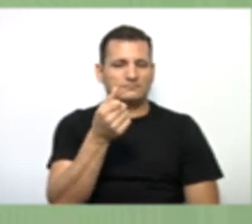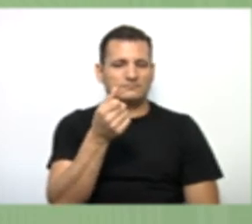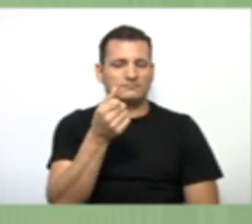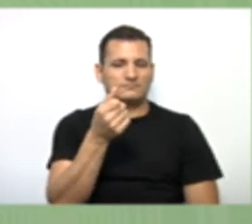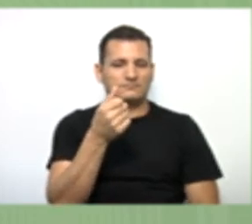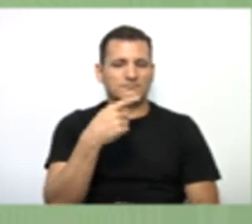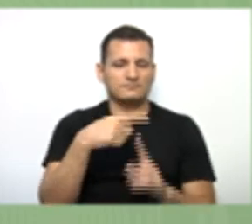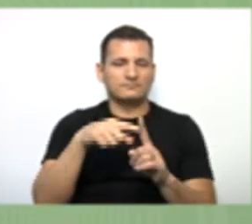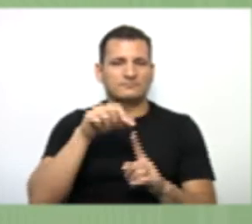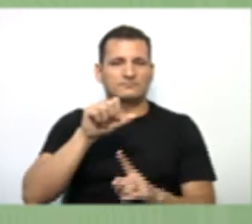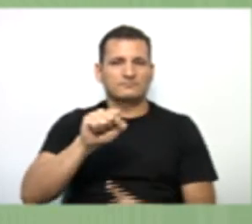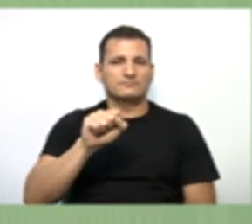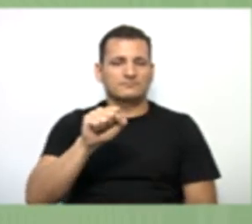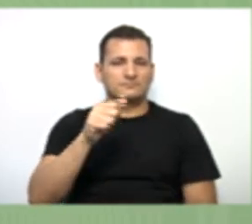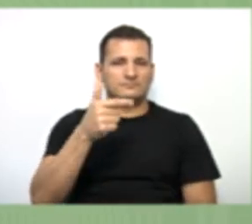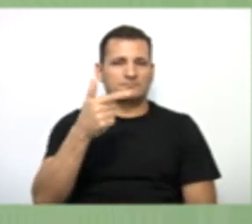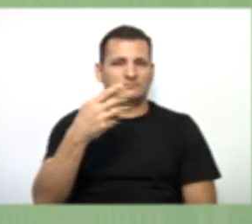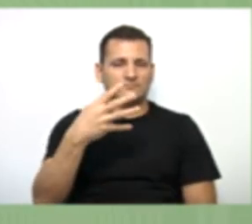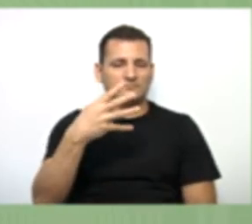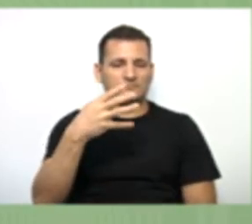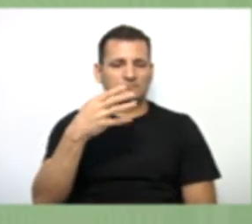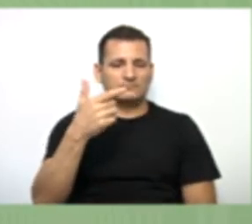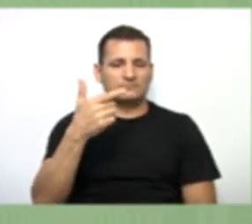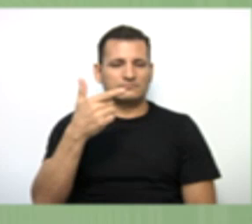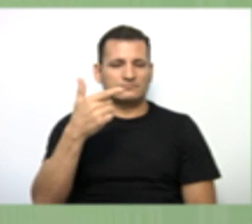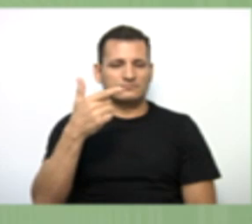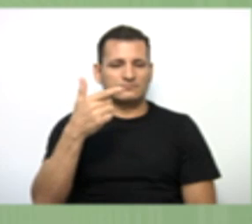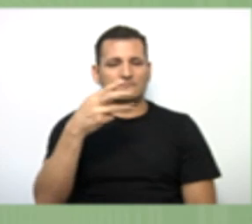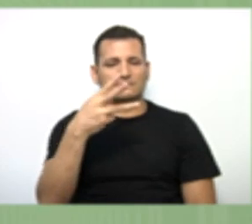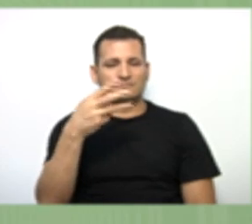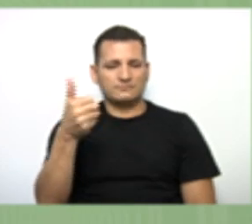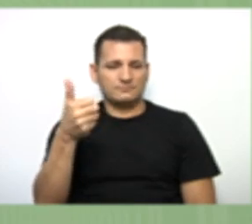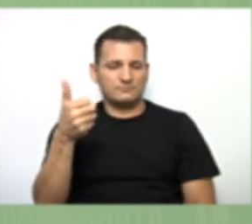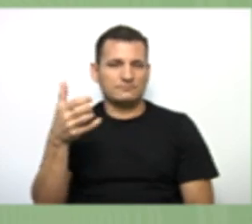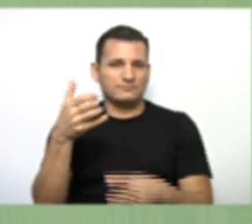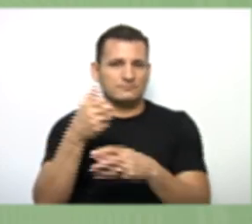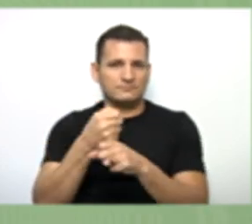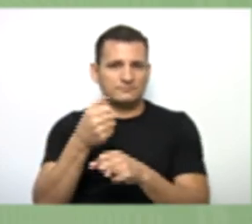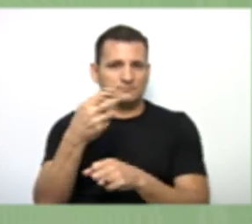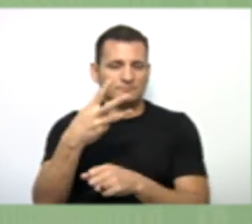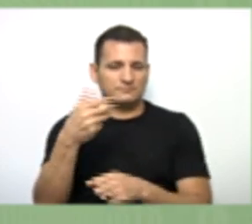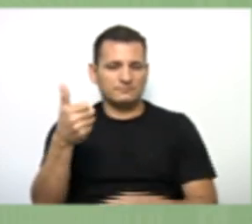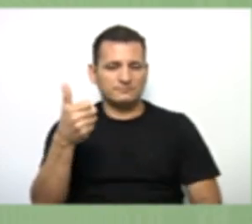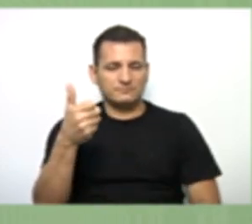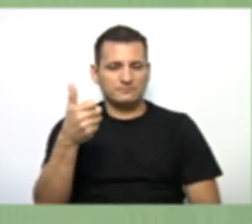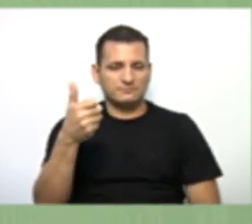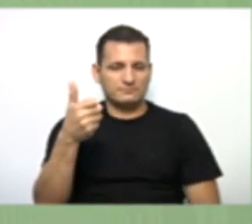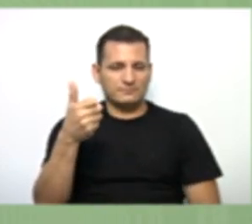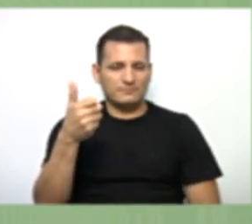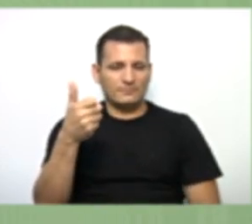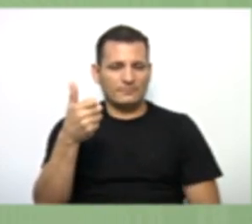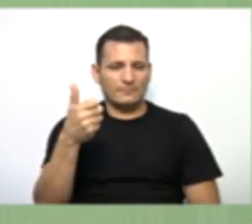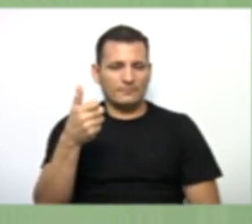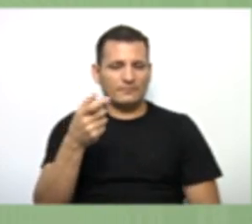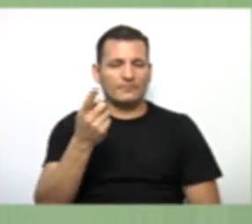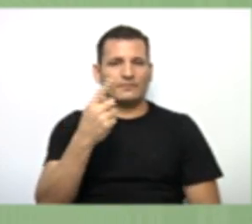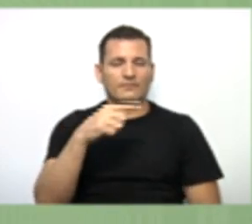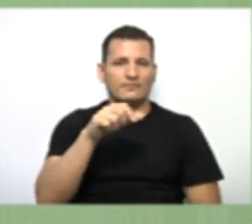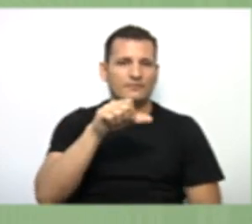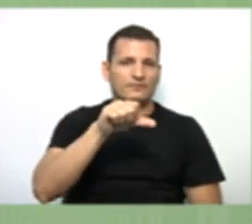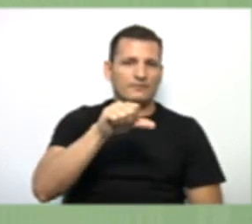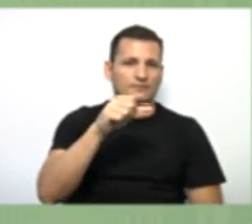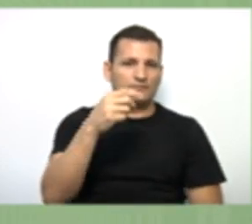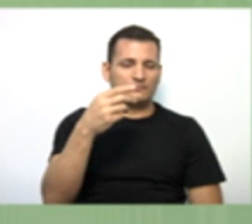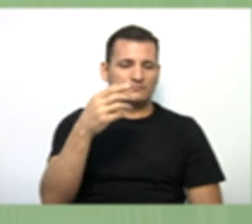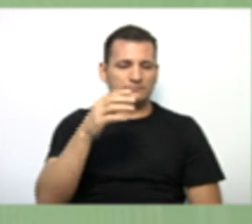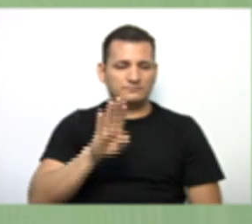4, 28. 28 dá 31, né? E o 9B, o B, como